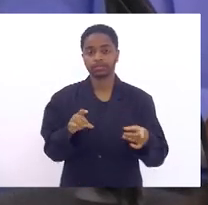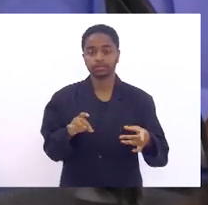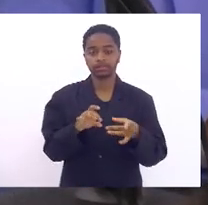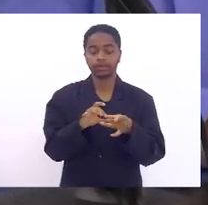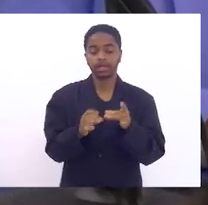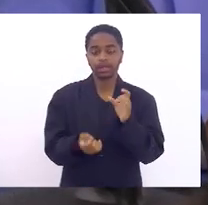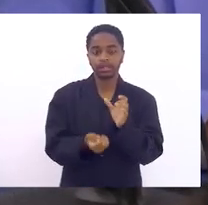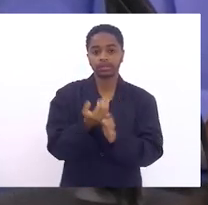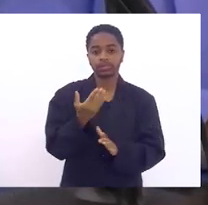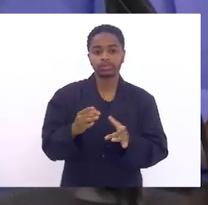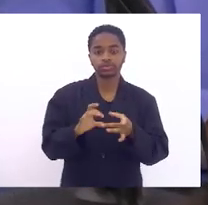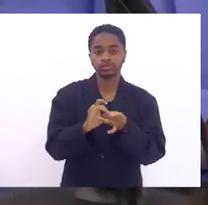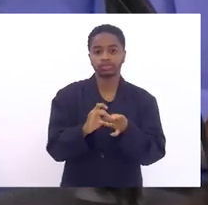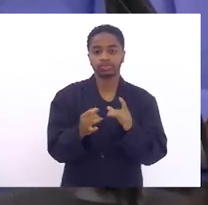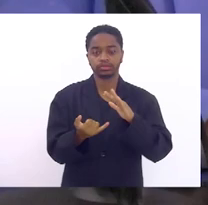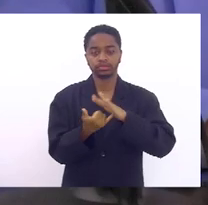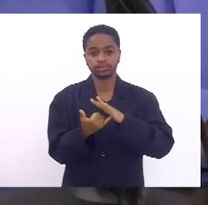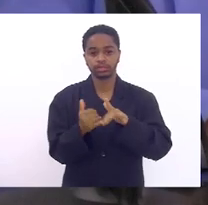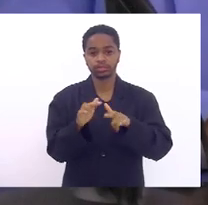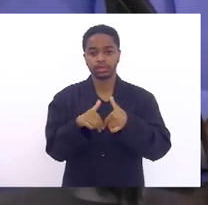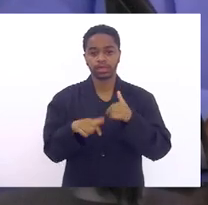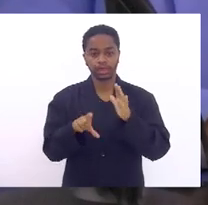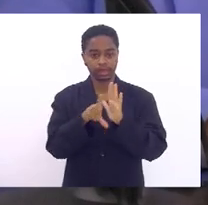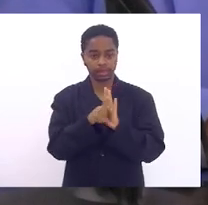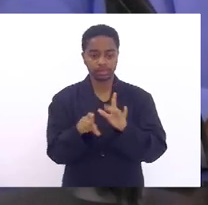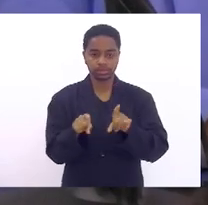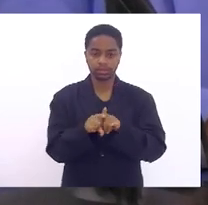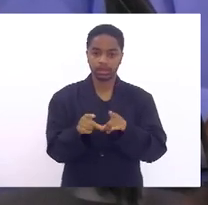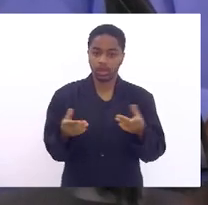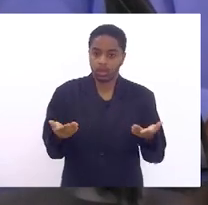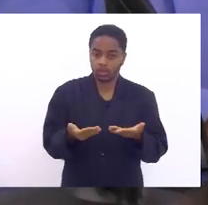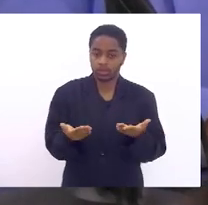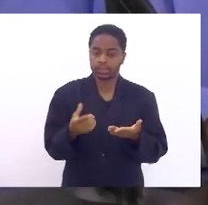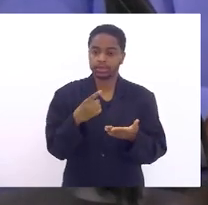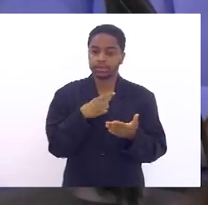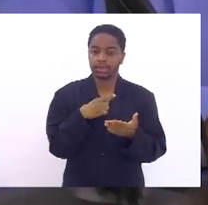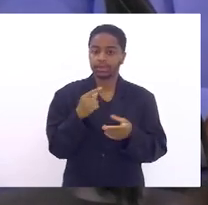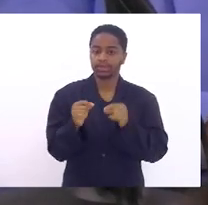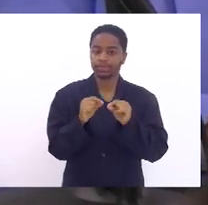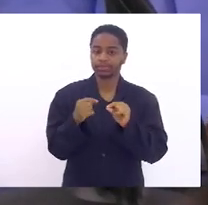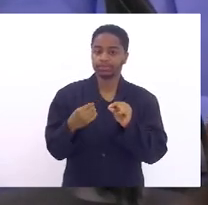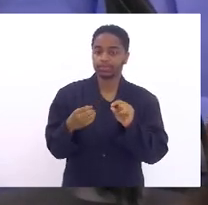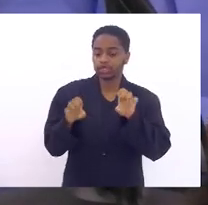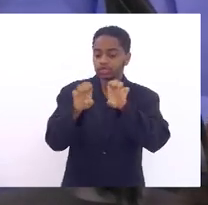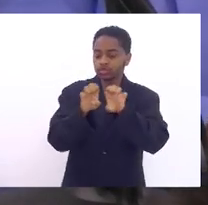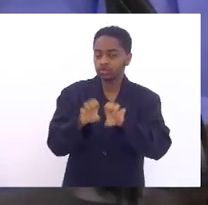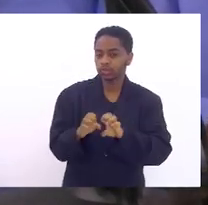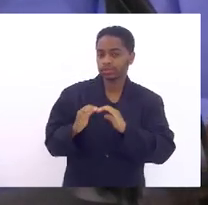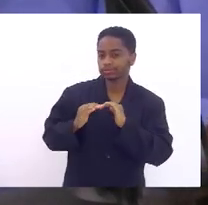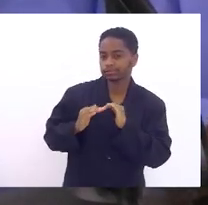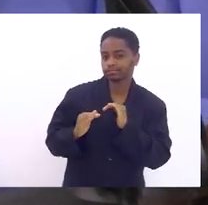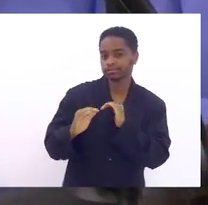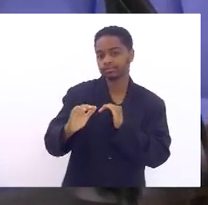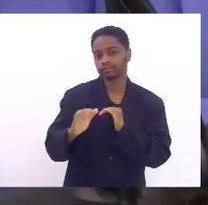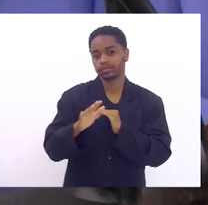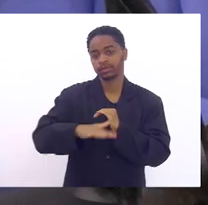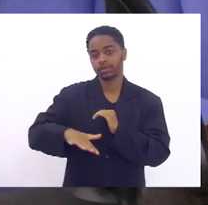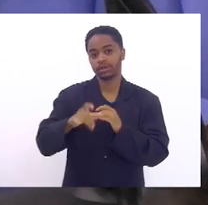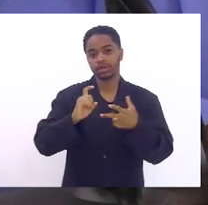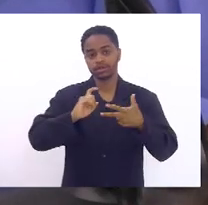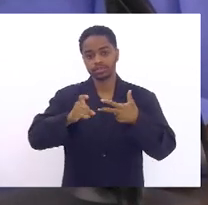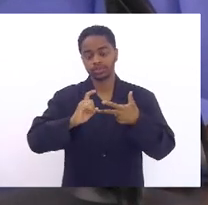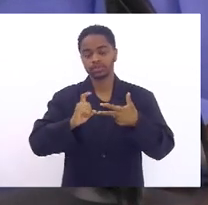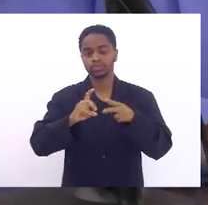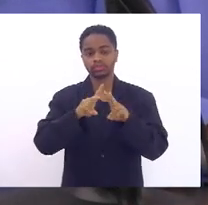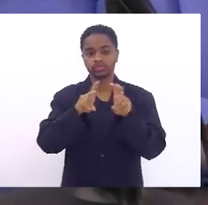lei Então hoje a gente tem inclusive uma vamos dizer uma estabilidade da estrutura eh do executivo no que diz respeito